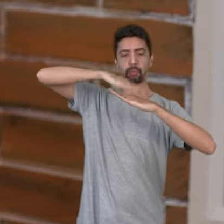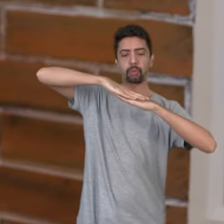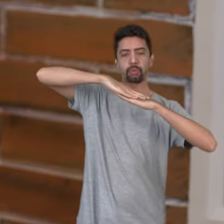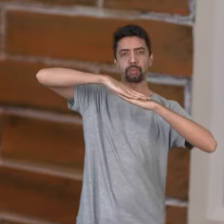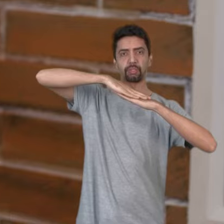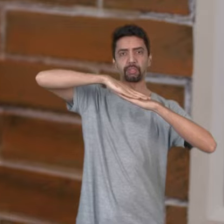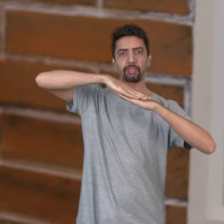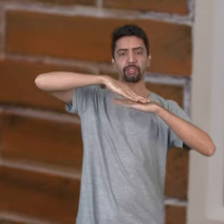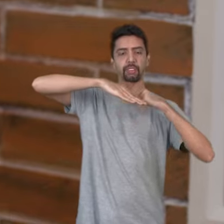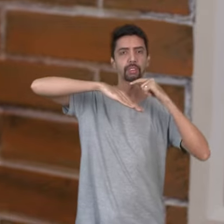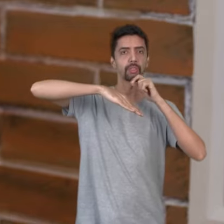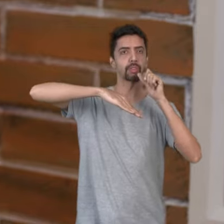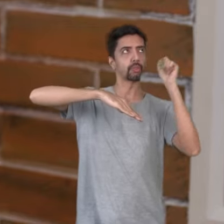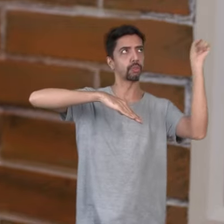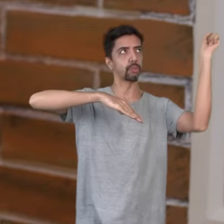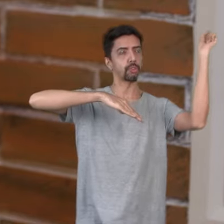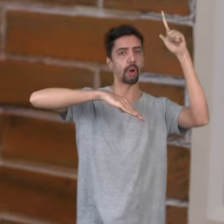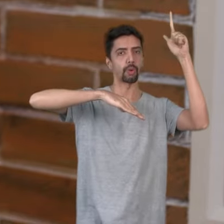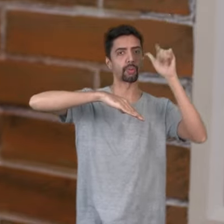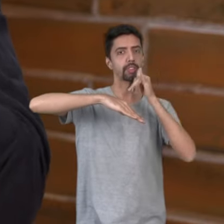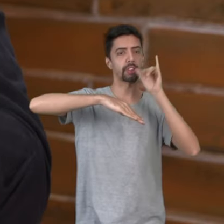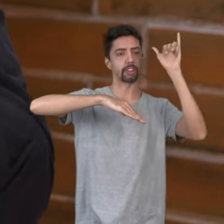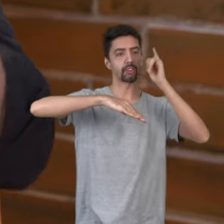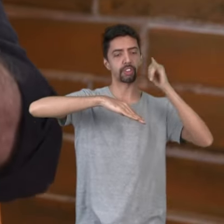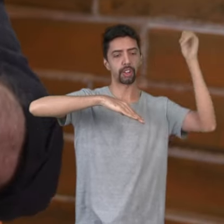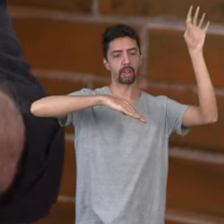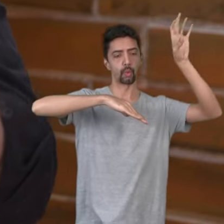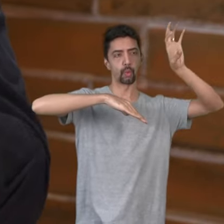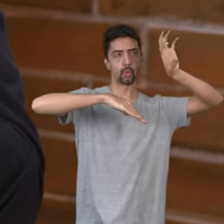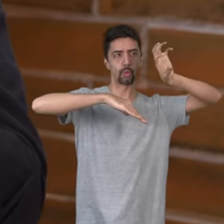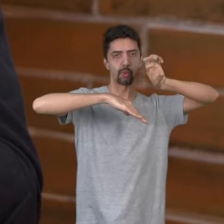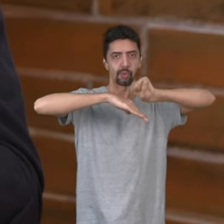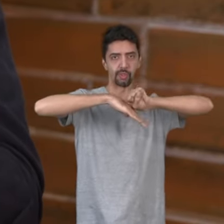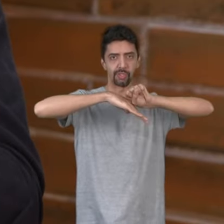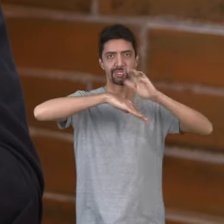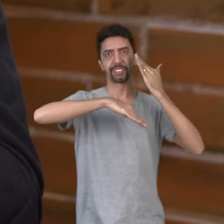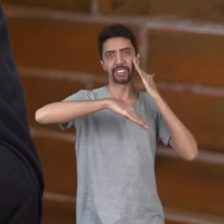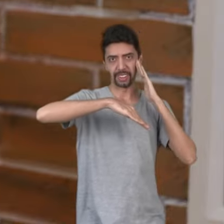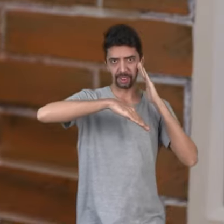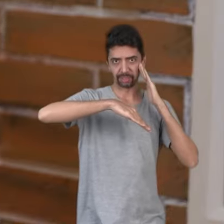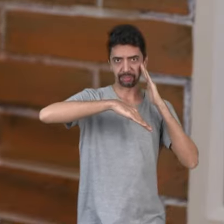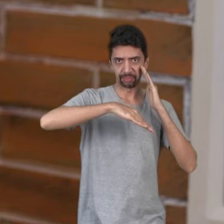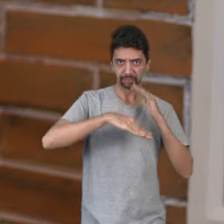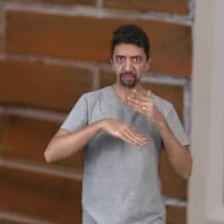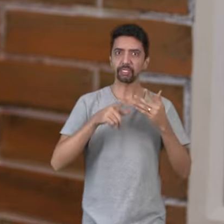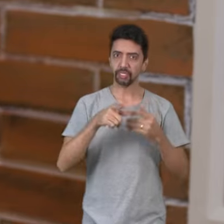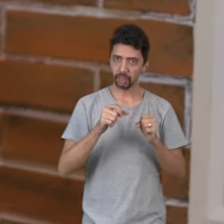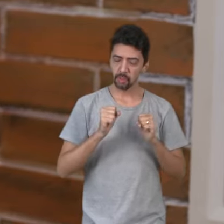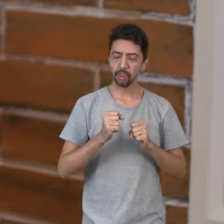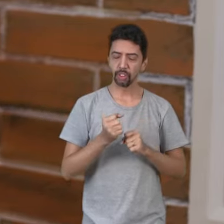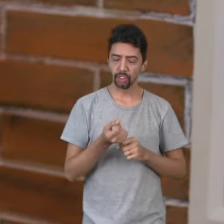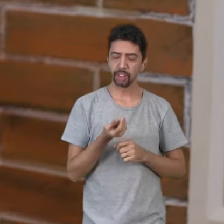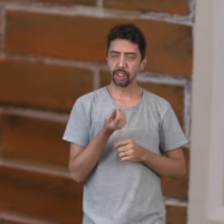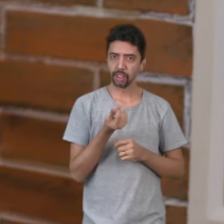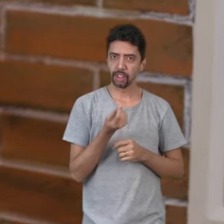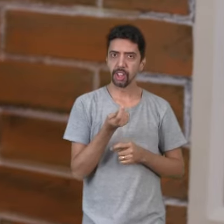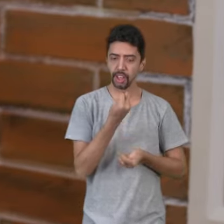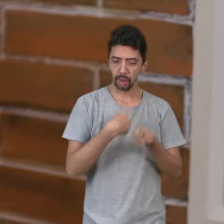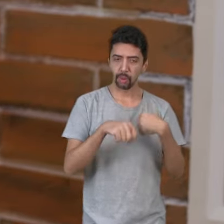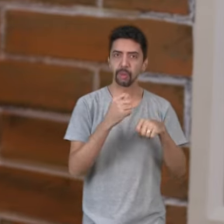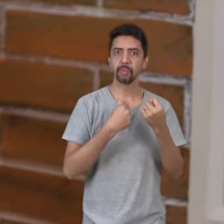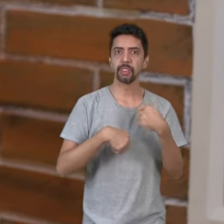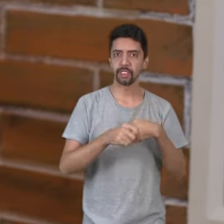manutenção mensal que ela terá todos os meses lá no seu próprio orçamento financeiro. Você já fez esse estudo na sua